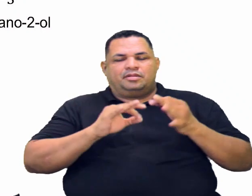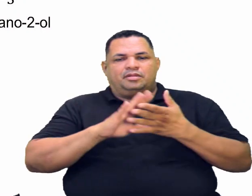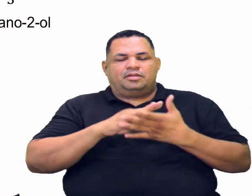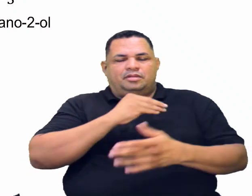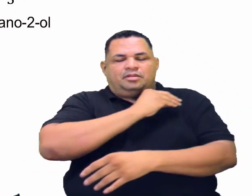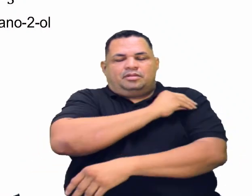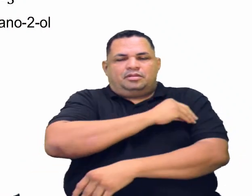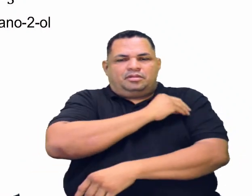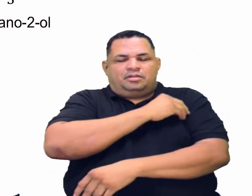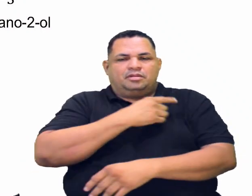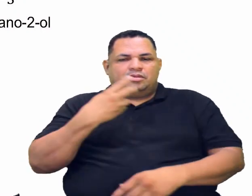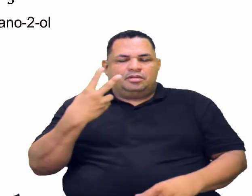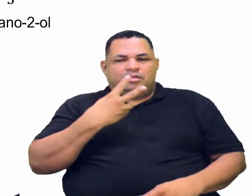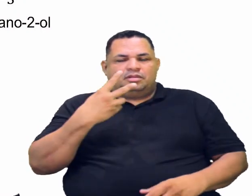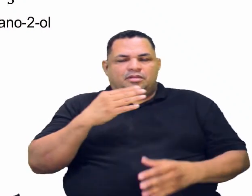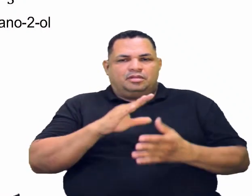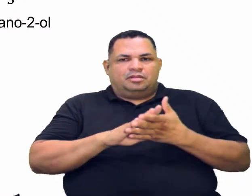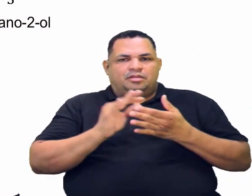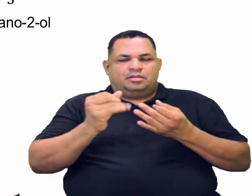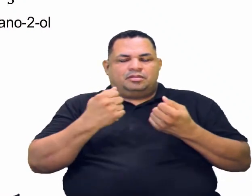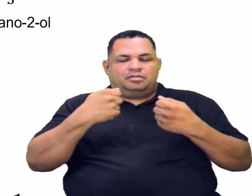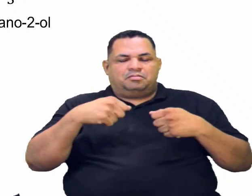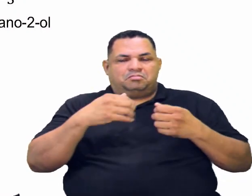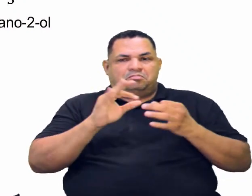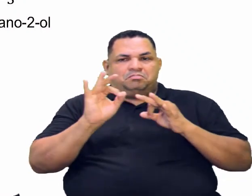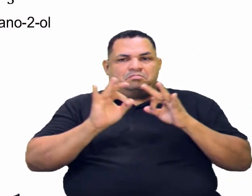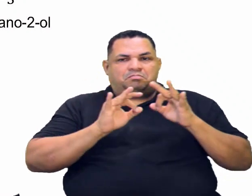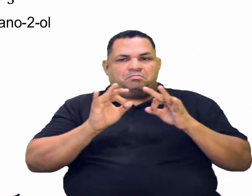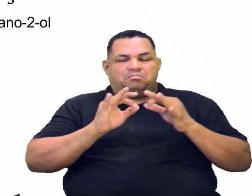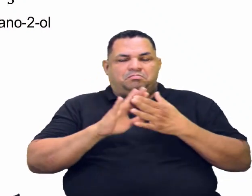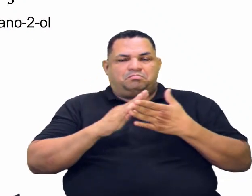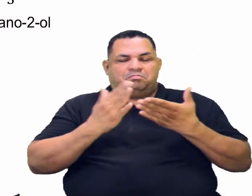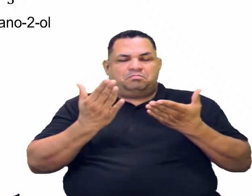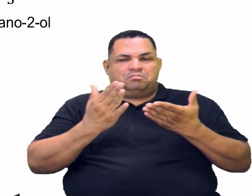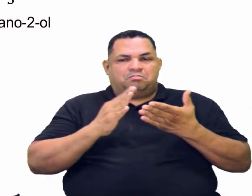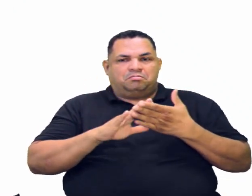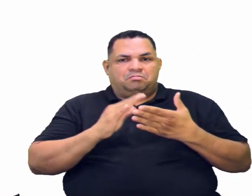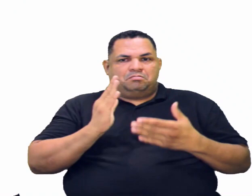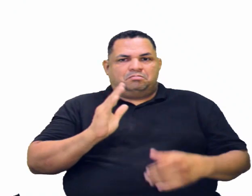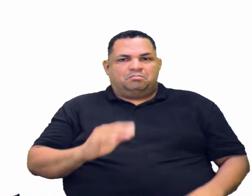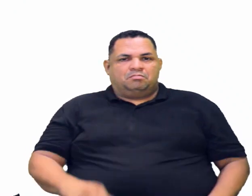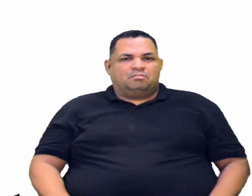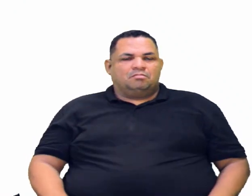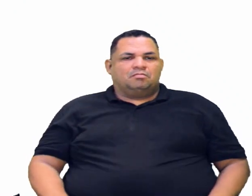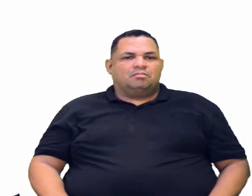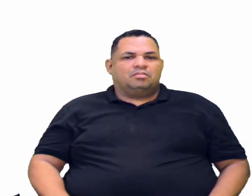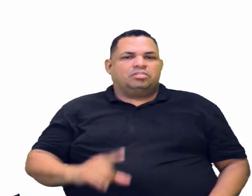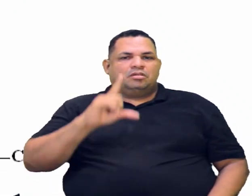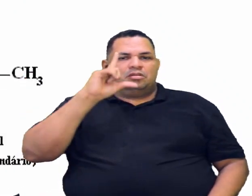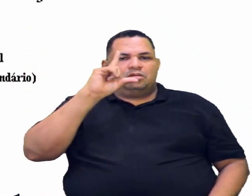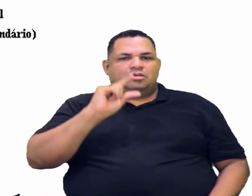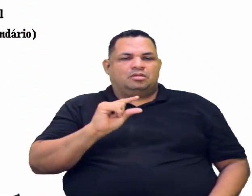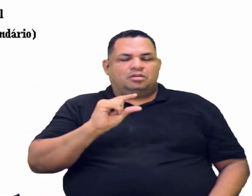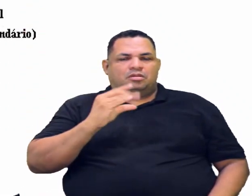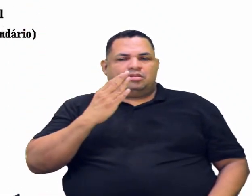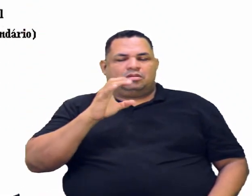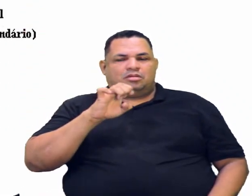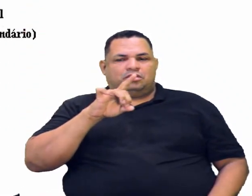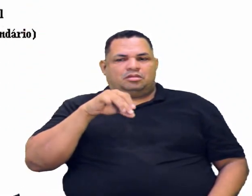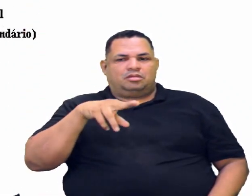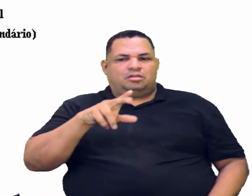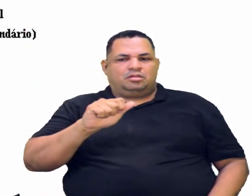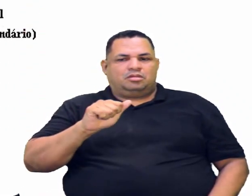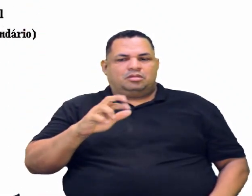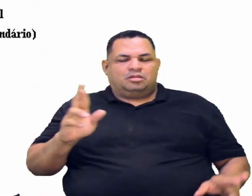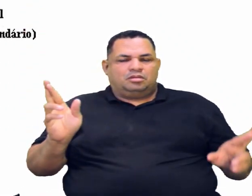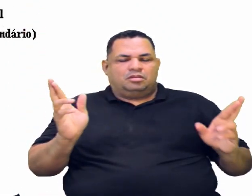álcool secundário. E nos aldeídos a gente podia ter a formação do primário, já que não. Na redução das cetonas, quando as